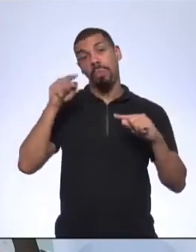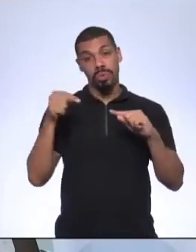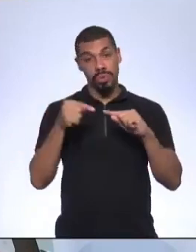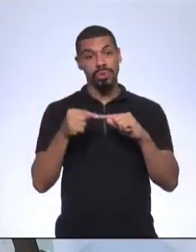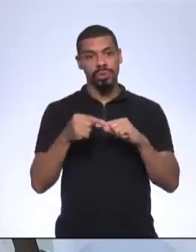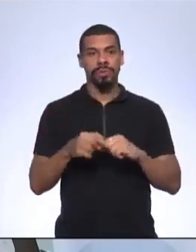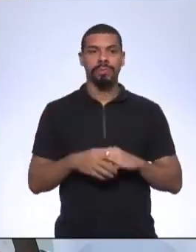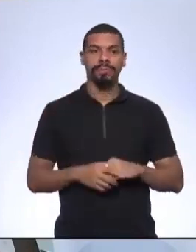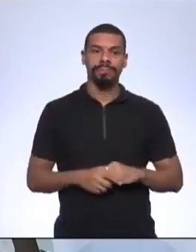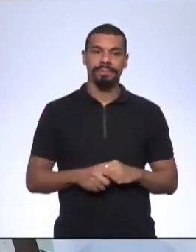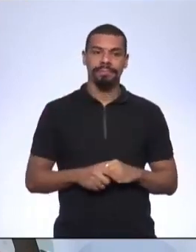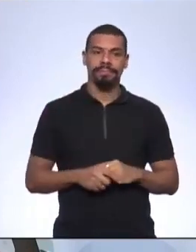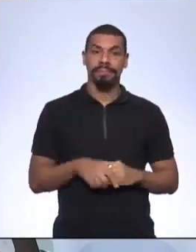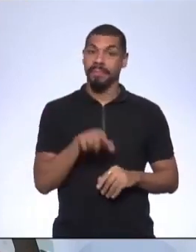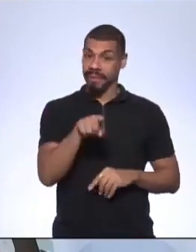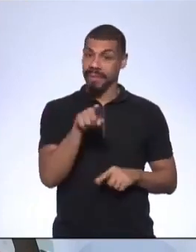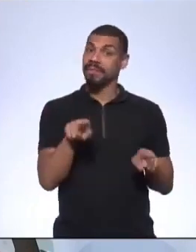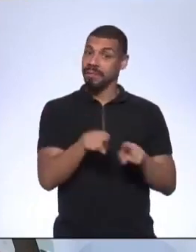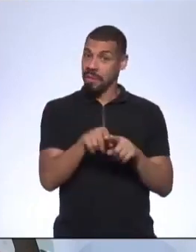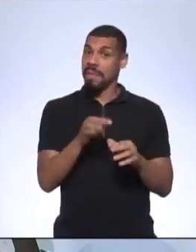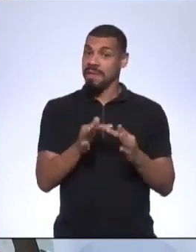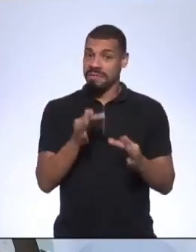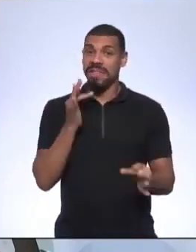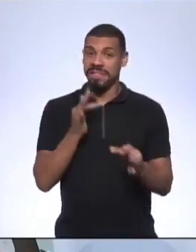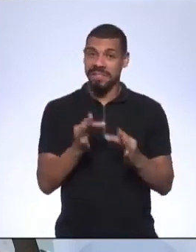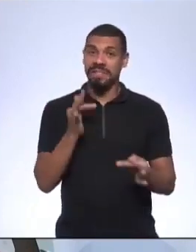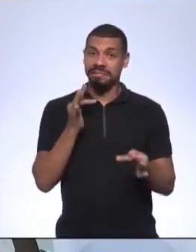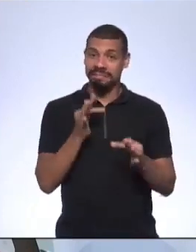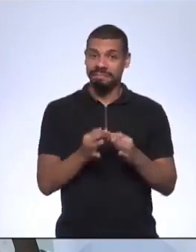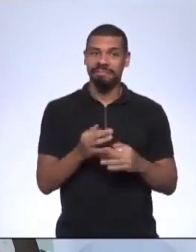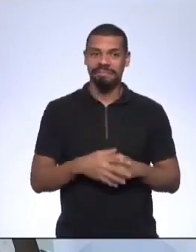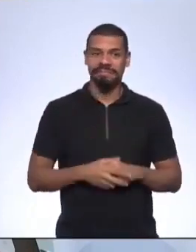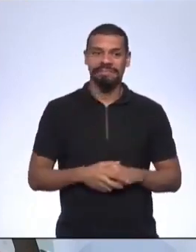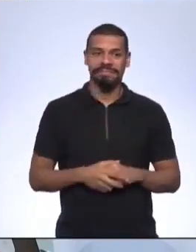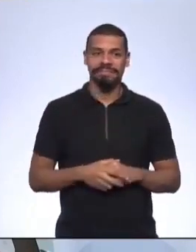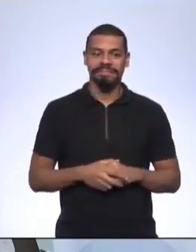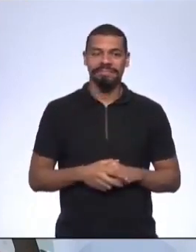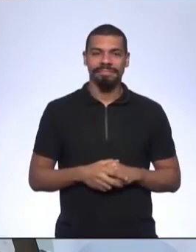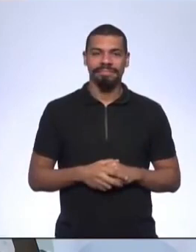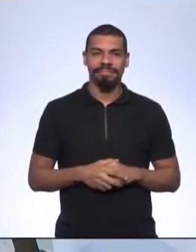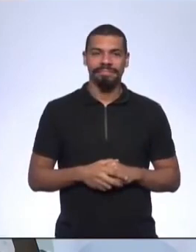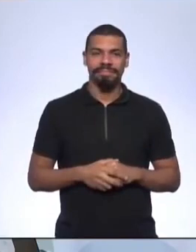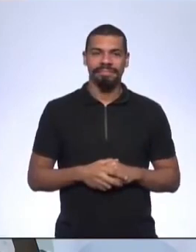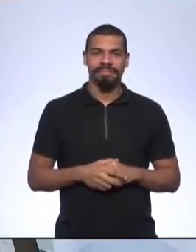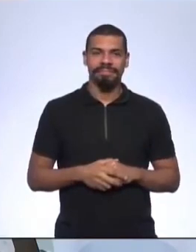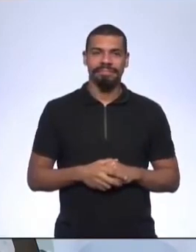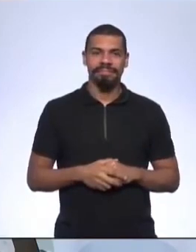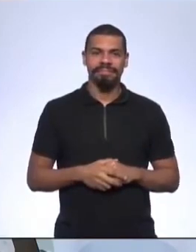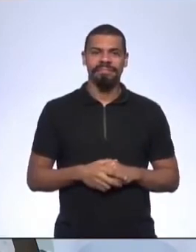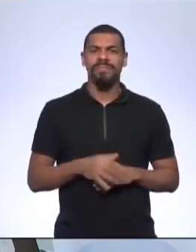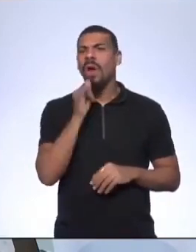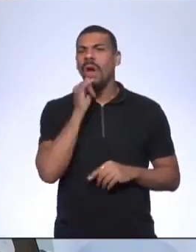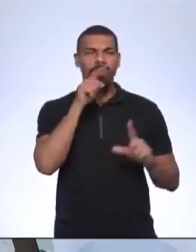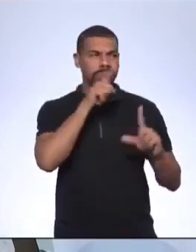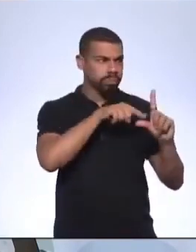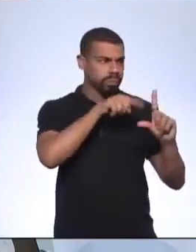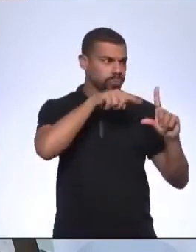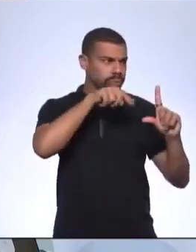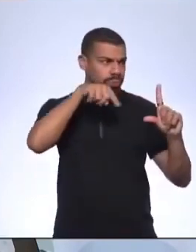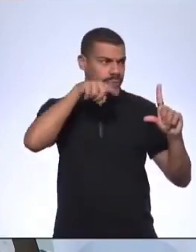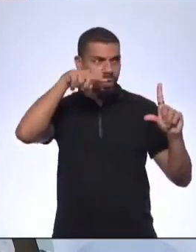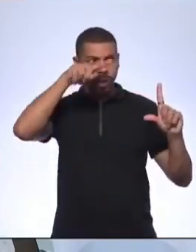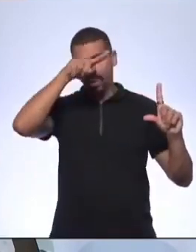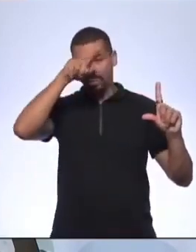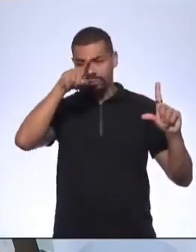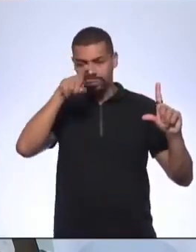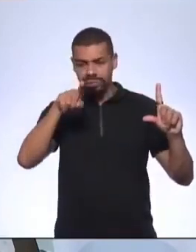estuda aqui isso daqui é física também. Física tem vários fenômenos que acabam caindo numa curva assim. É uma curva da natureza esse negócio.